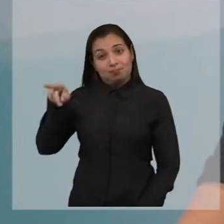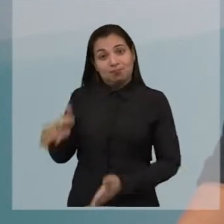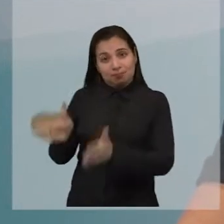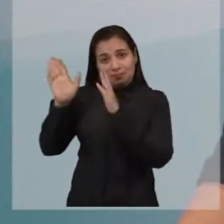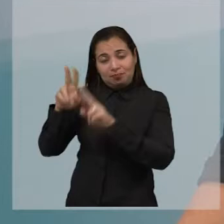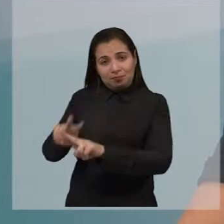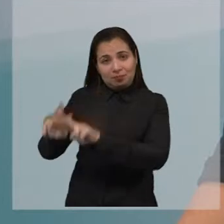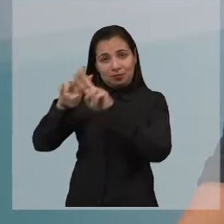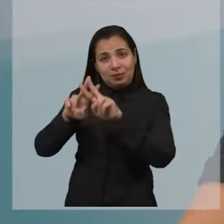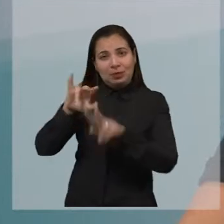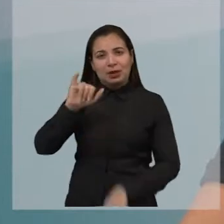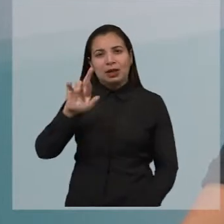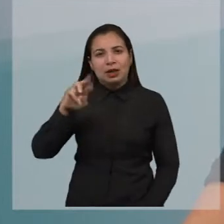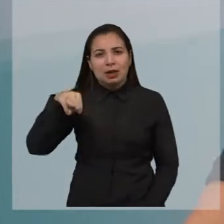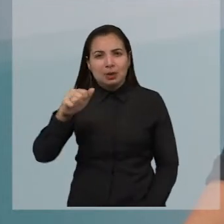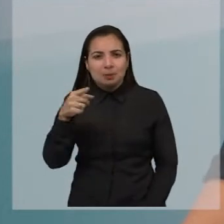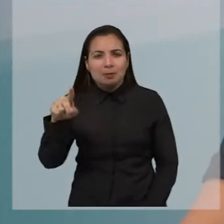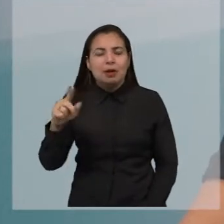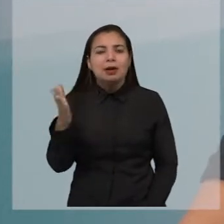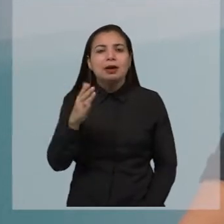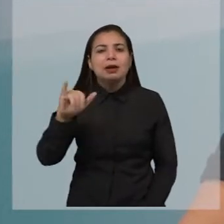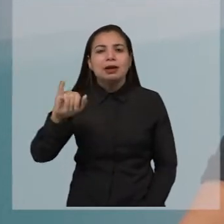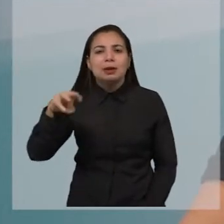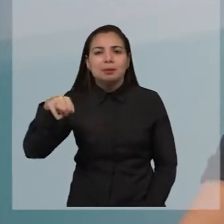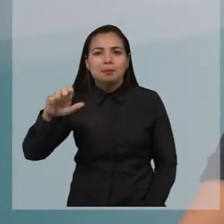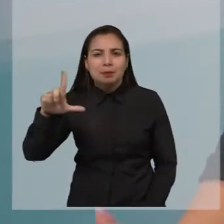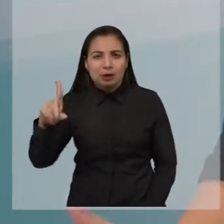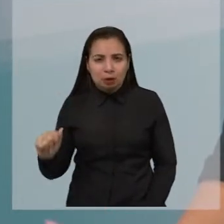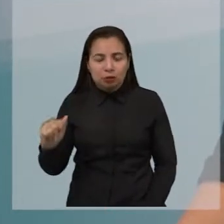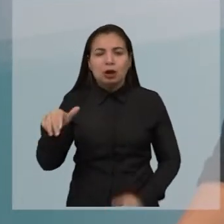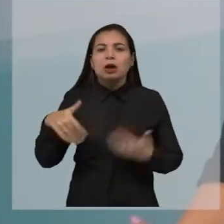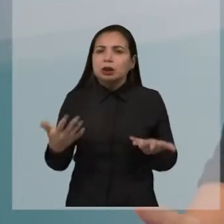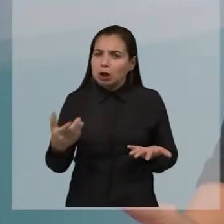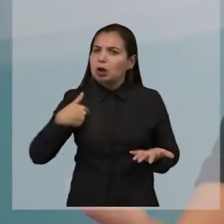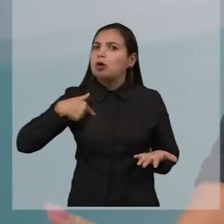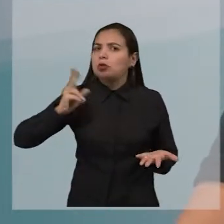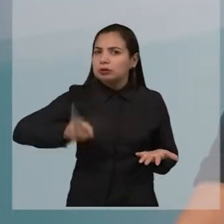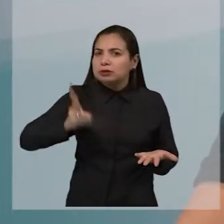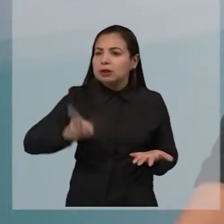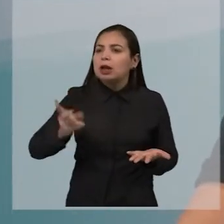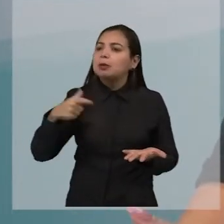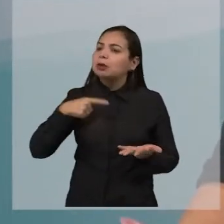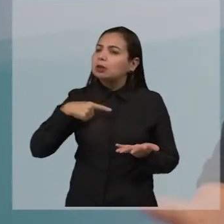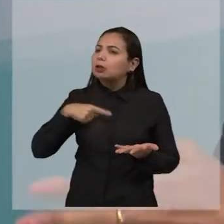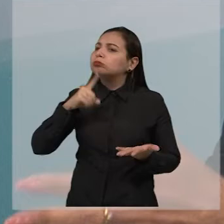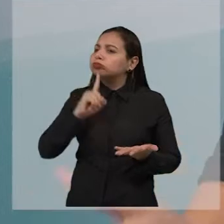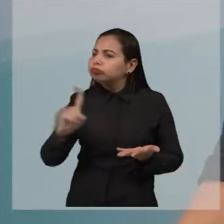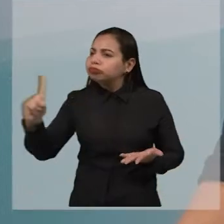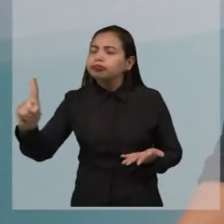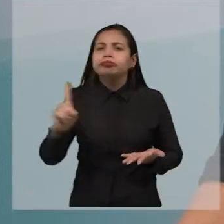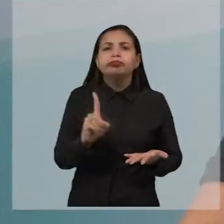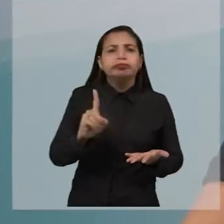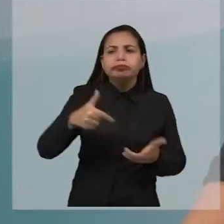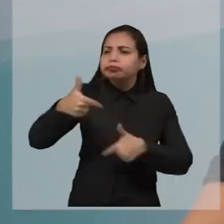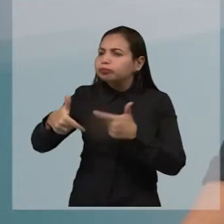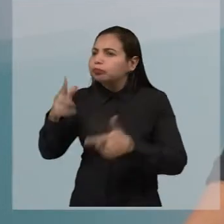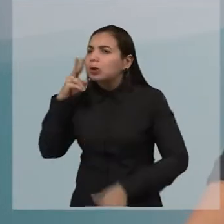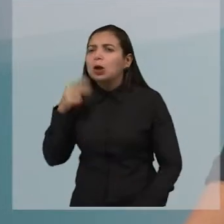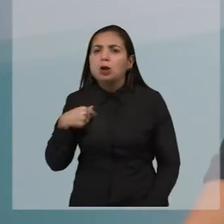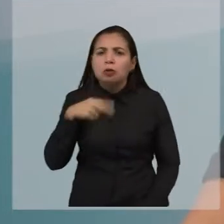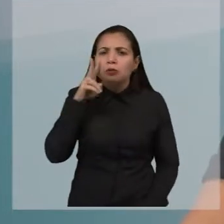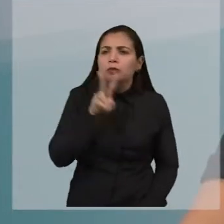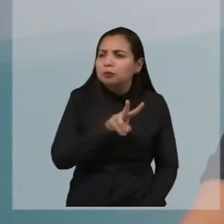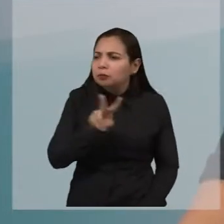eu procuro gerenciar a unidade muito próxima do trabalho no corredor, né? Do agente que está lá abrindo o portão, conduzindo para as